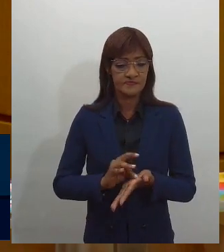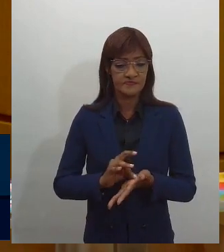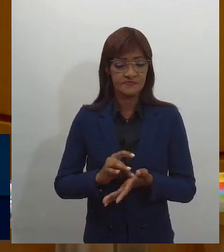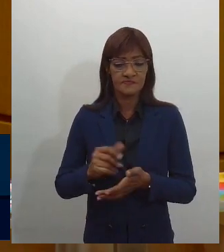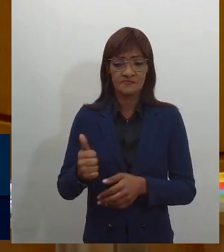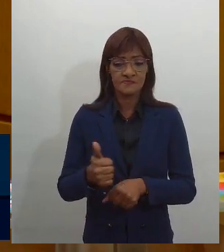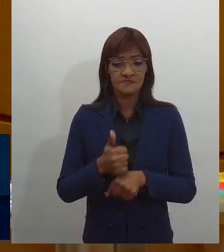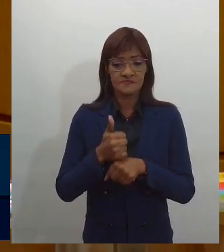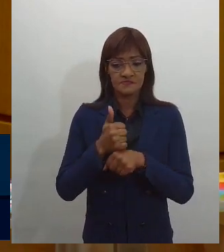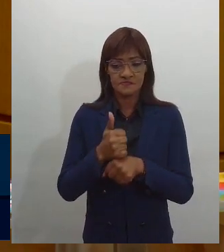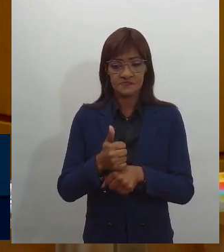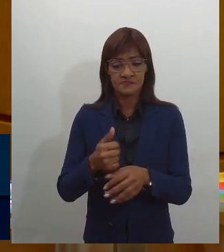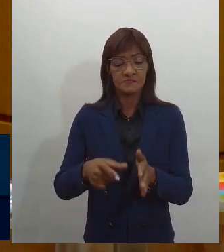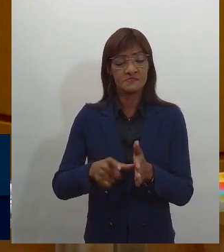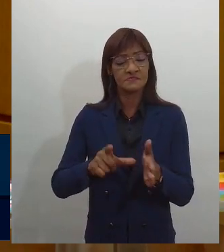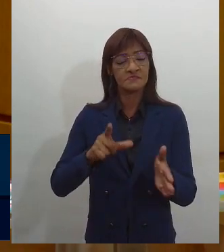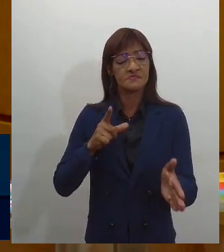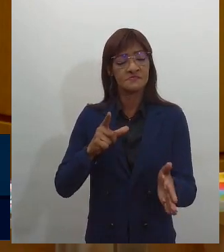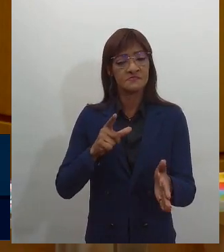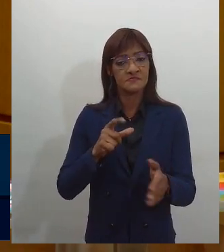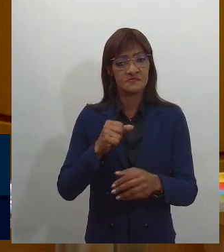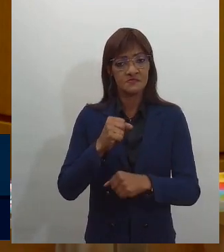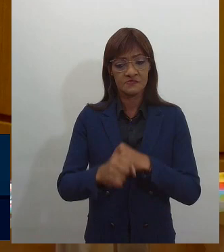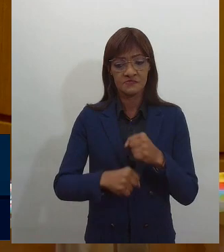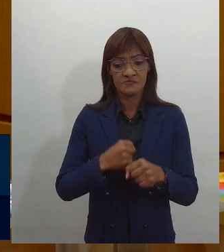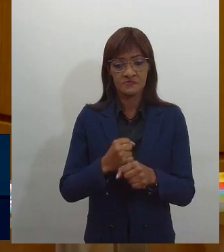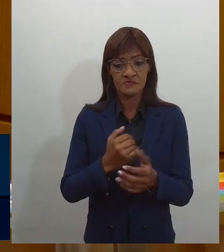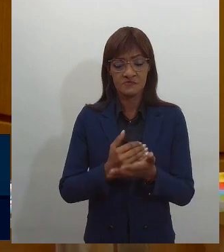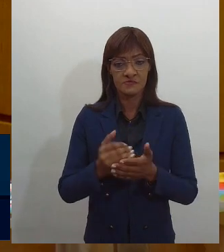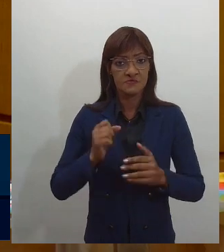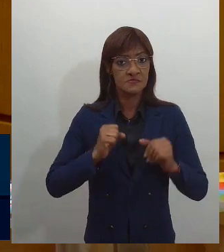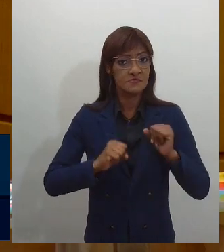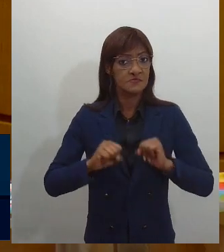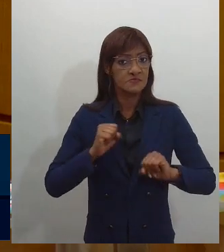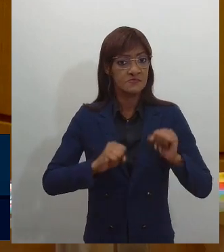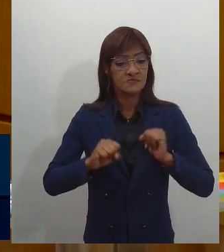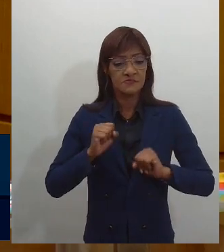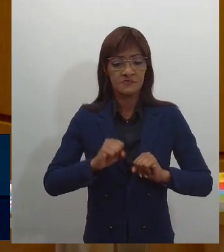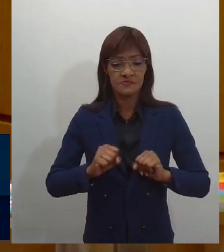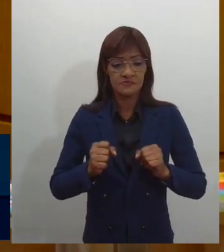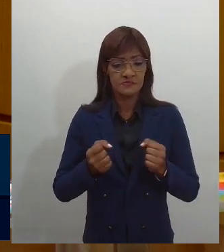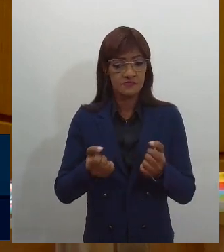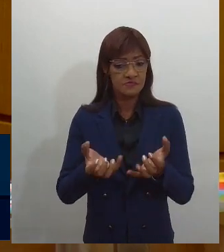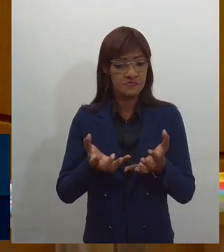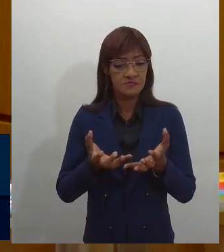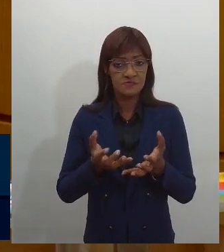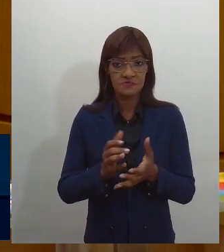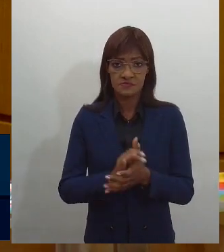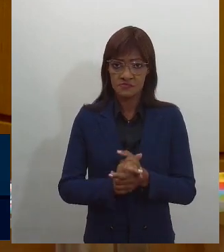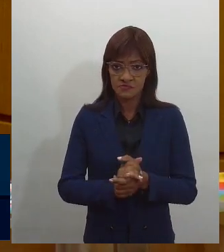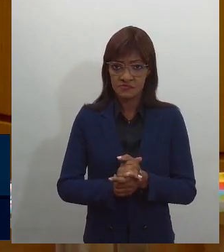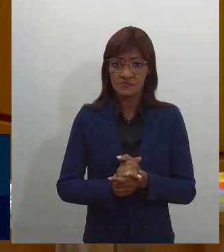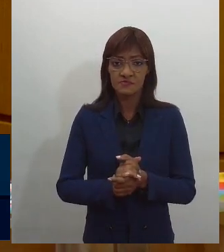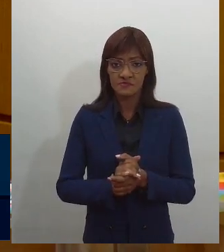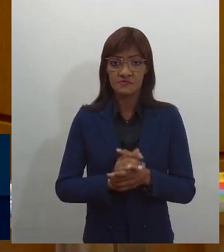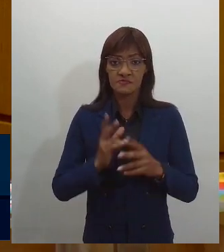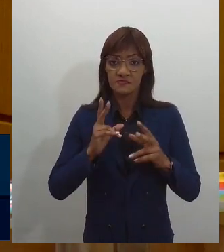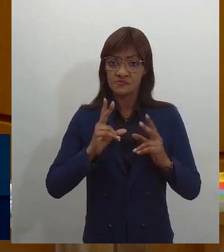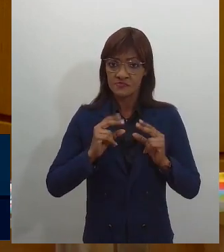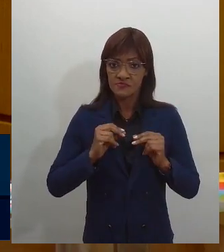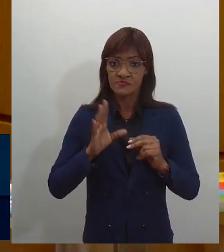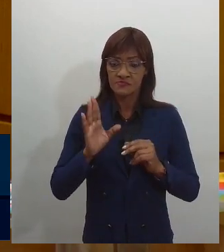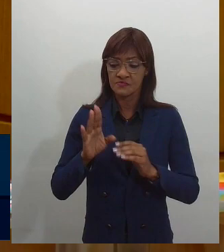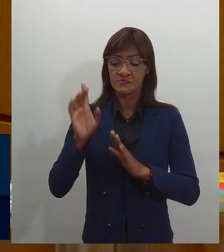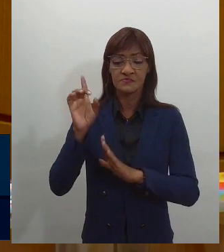ano estão ansiosos em receber um direito que foi conquistado aqui nessa